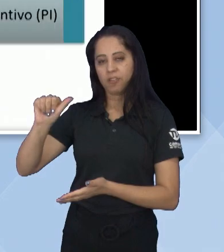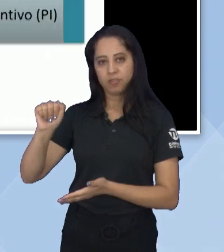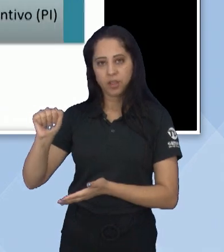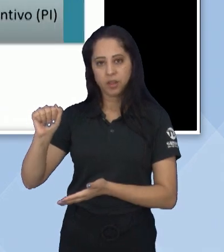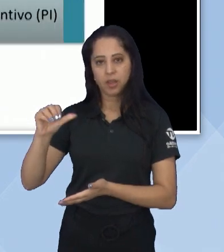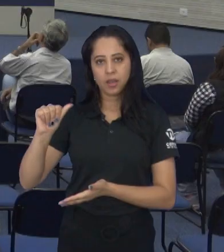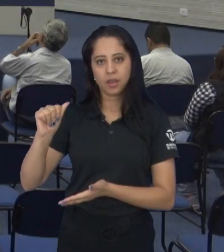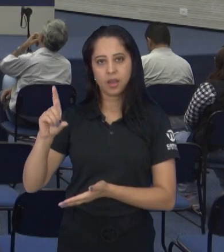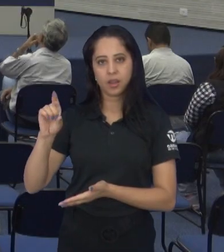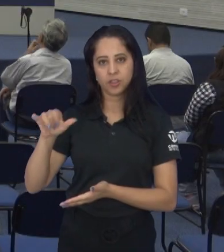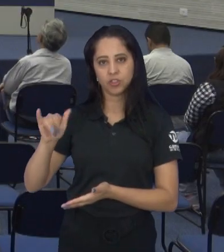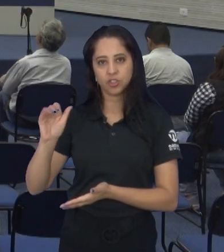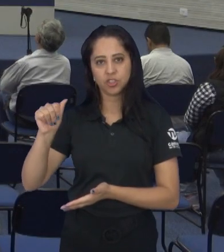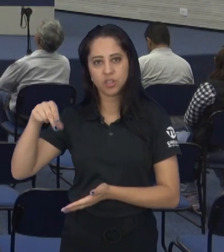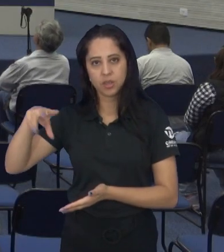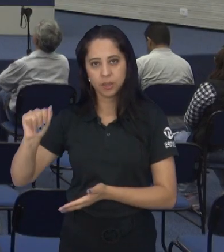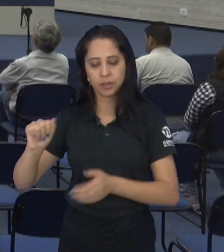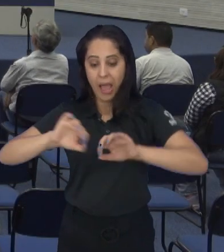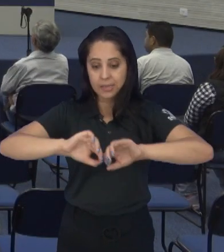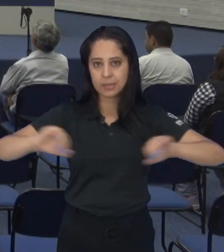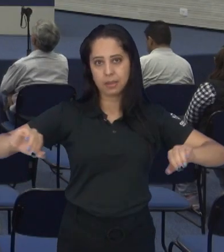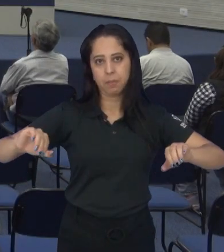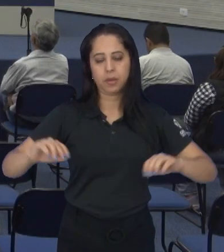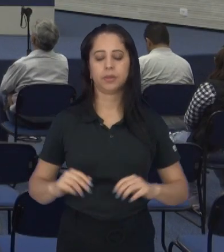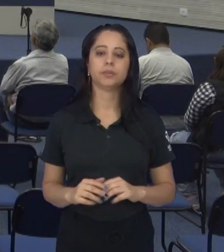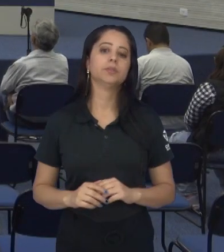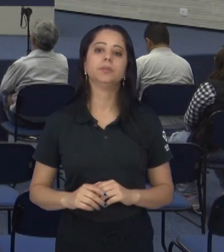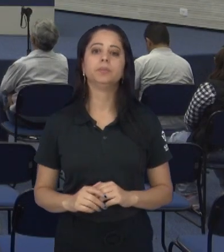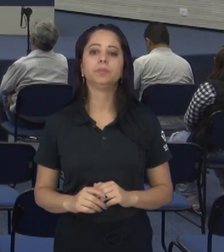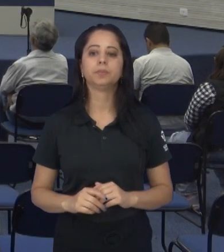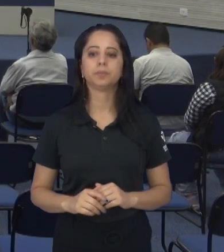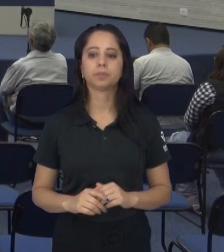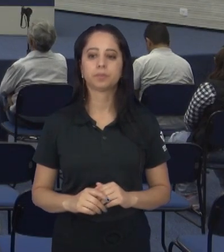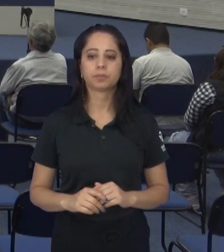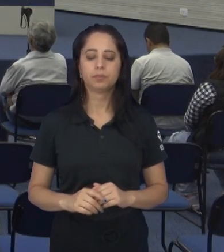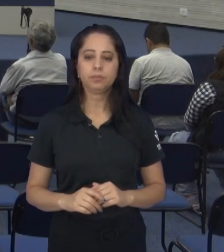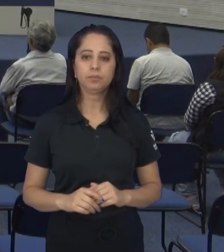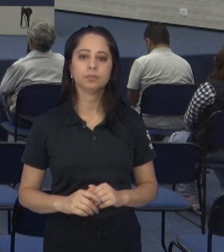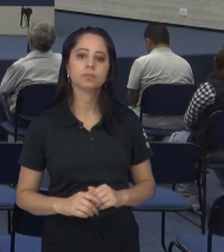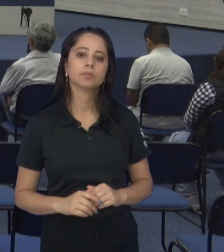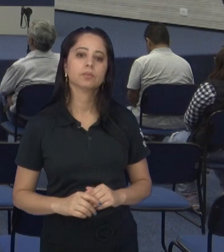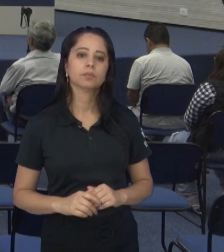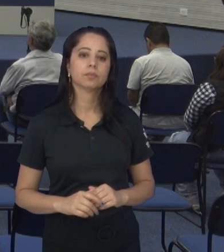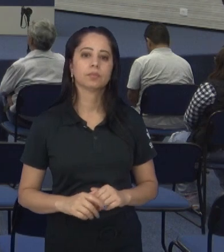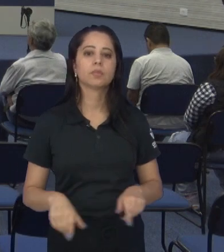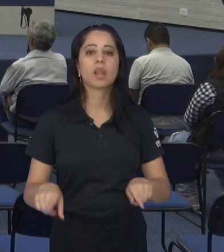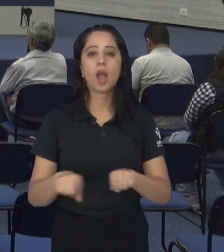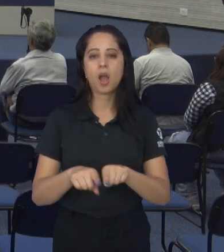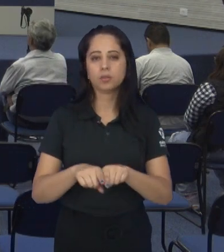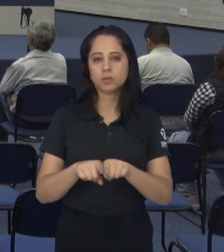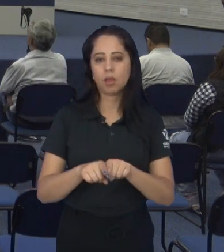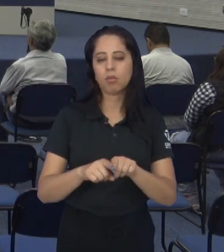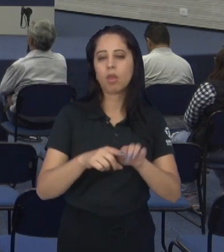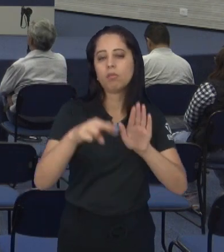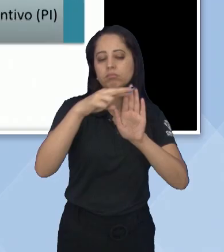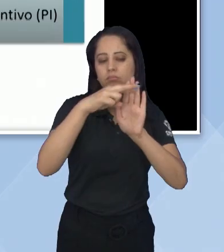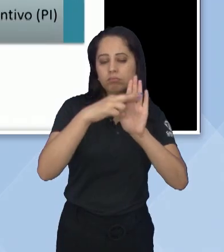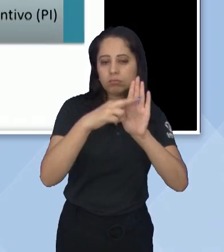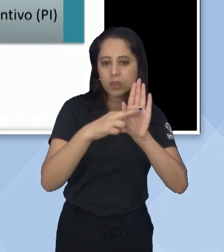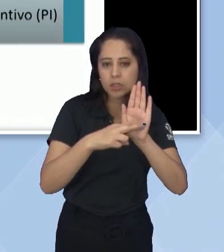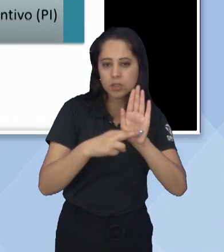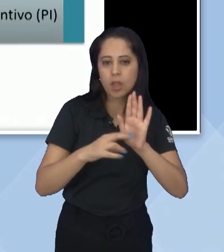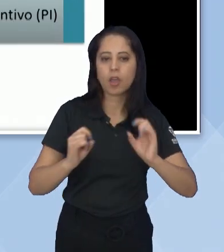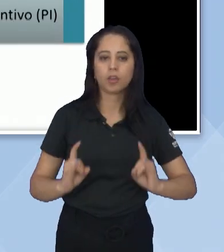Dimas uma outra coisa importante também é o código é o seguinte nós fizemos o código de edificações elaboramos o código de edificações